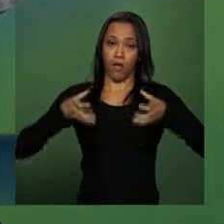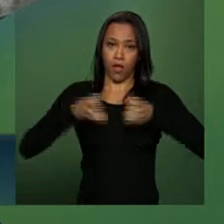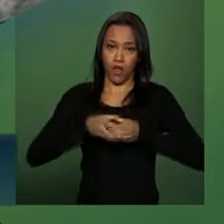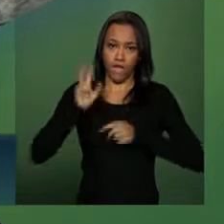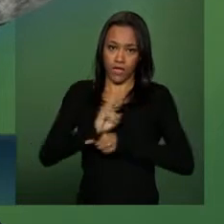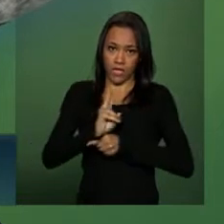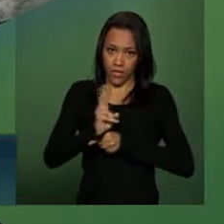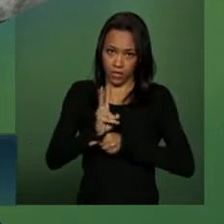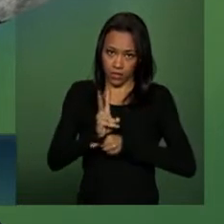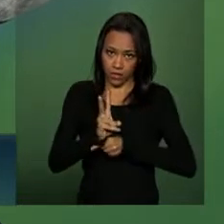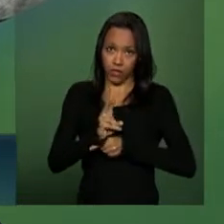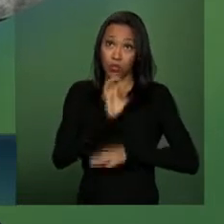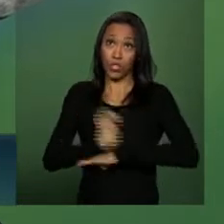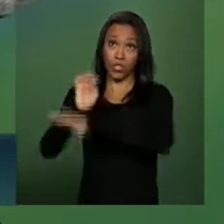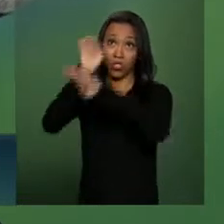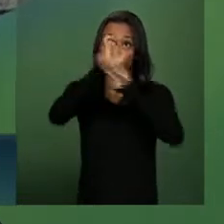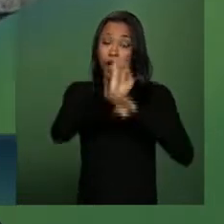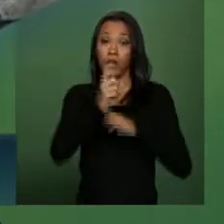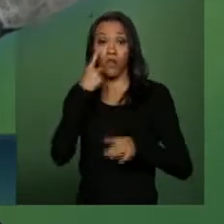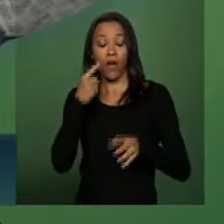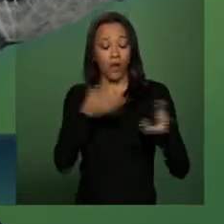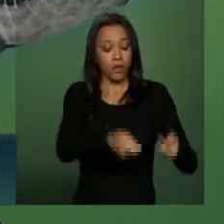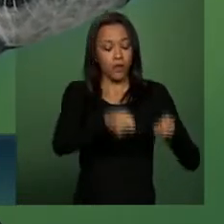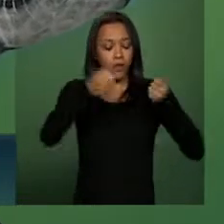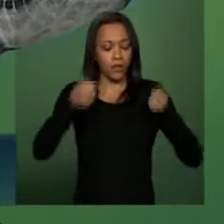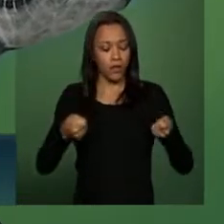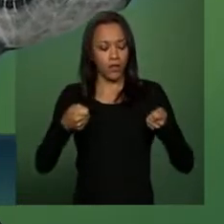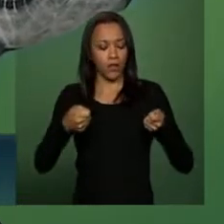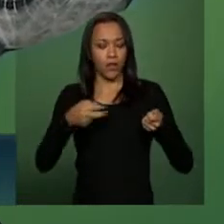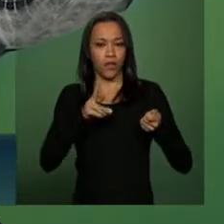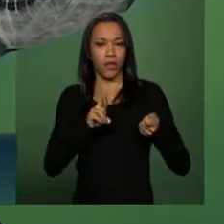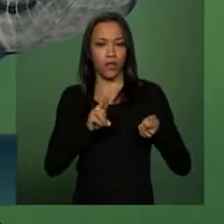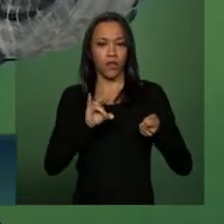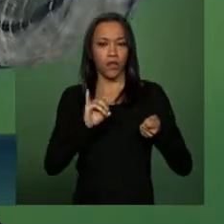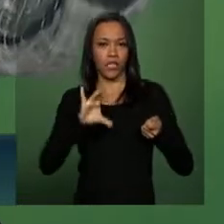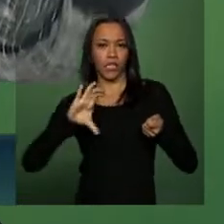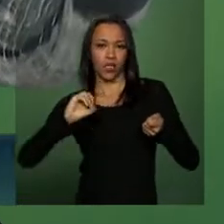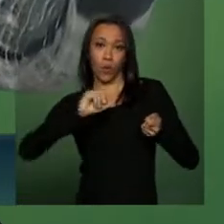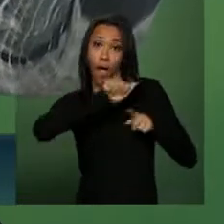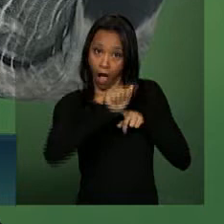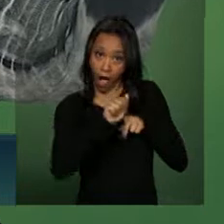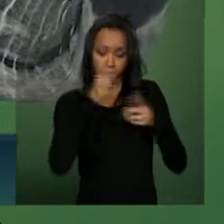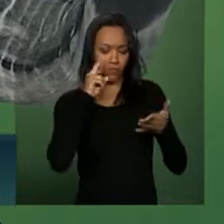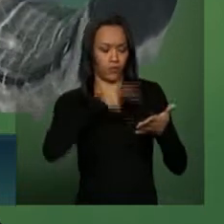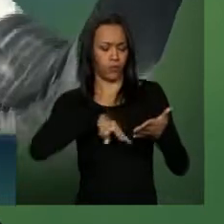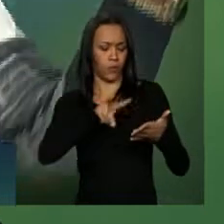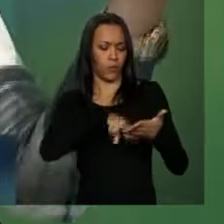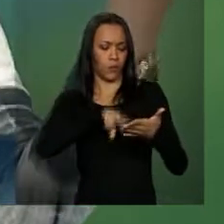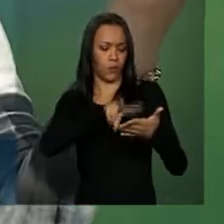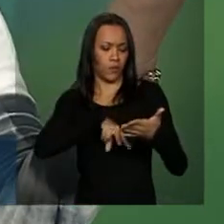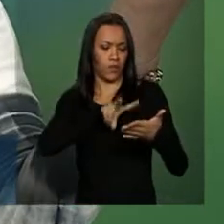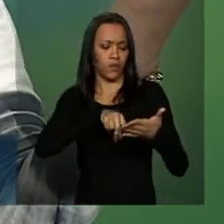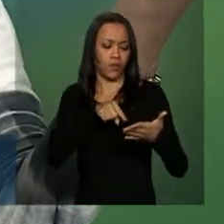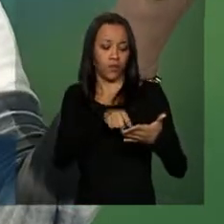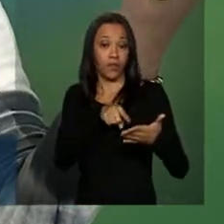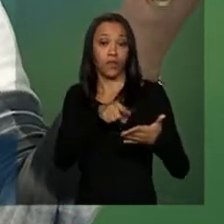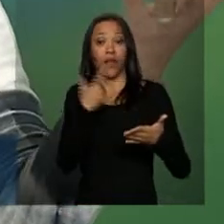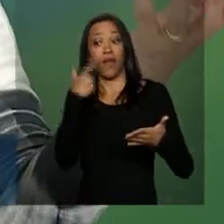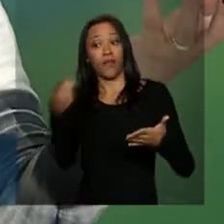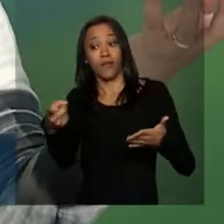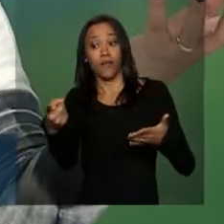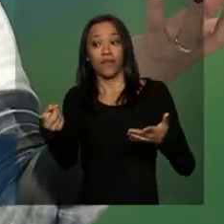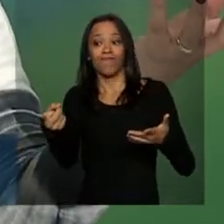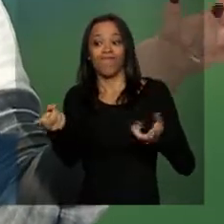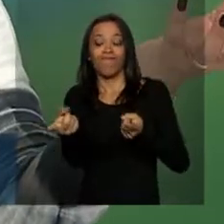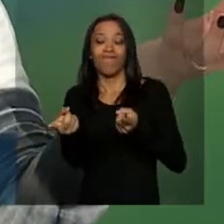no RISPOA, que é o método para as grandes indústrias do país exportadoras, e quer puxar para uma agroindústria que fica